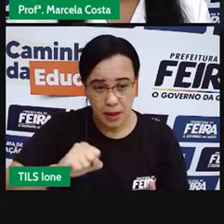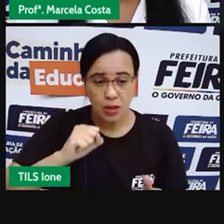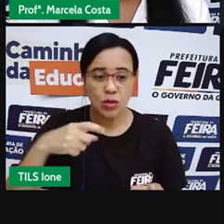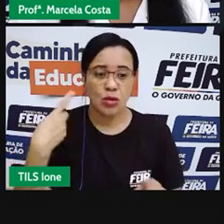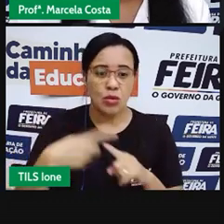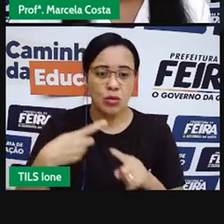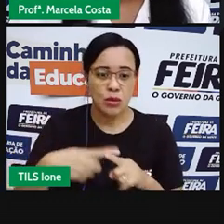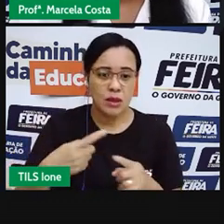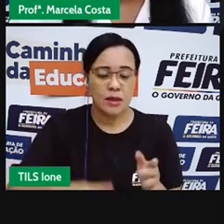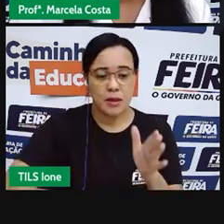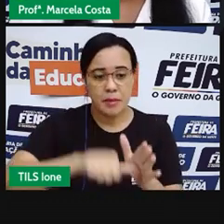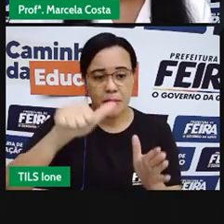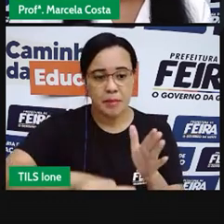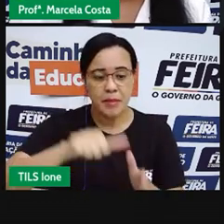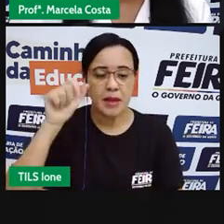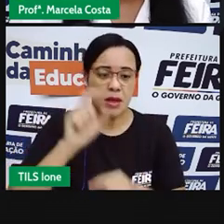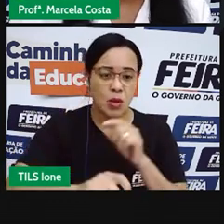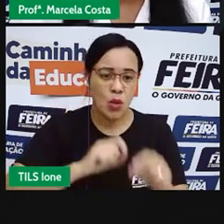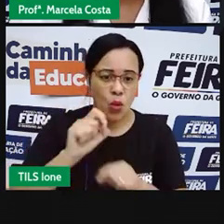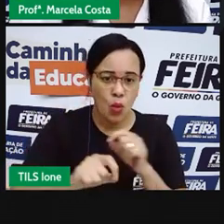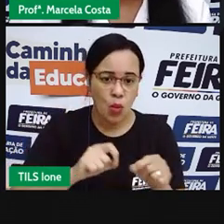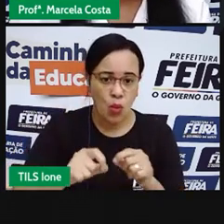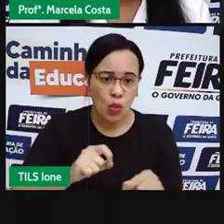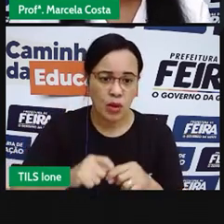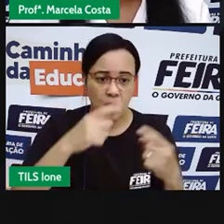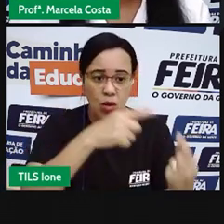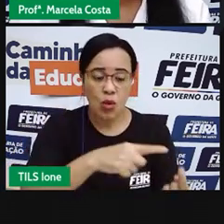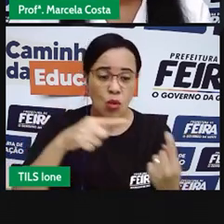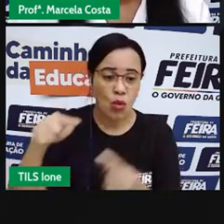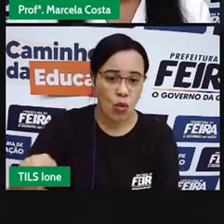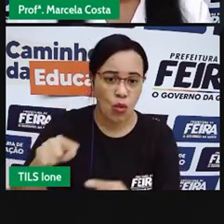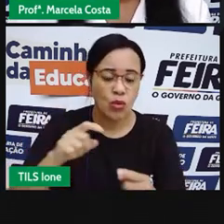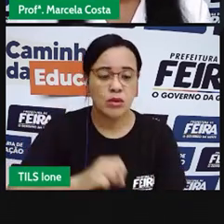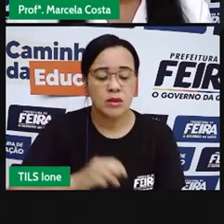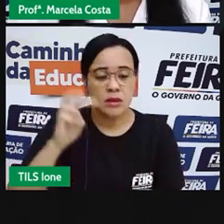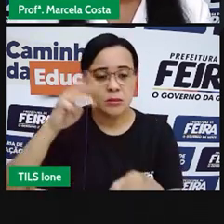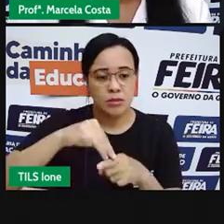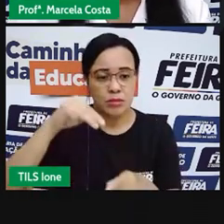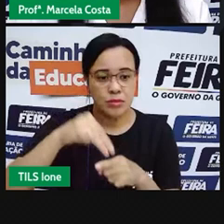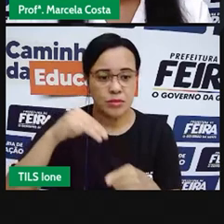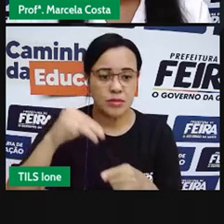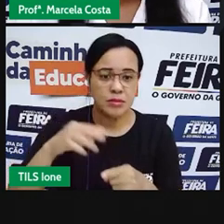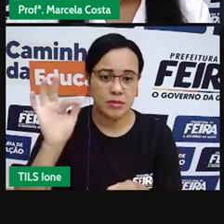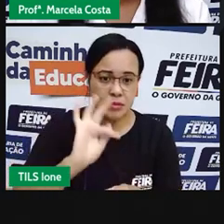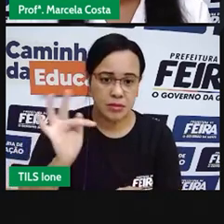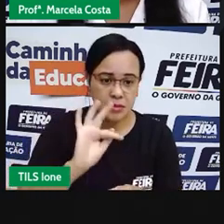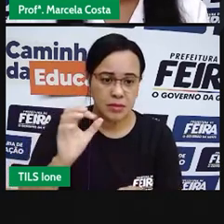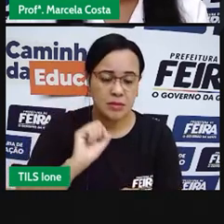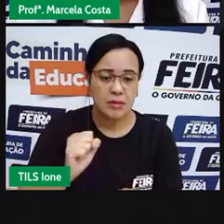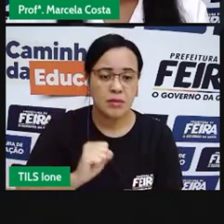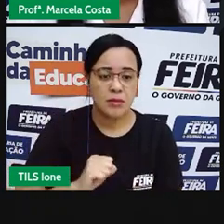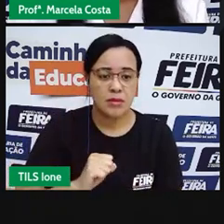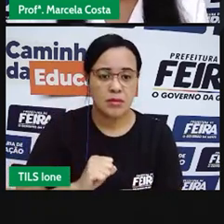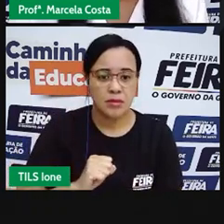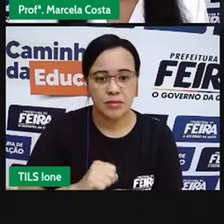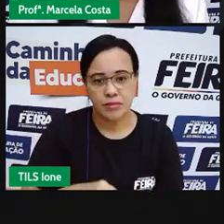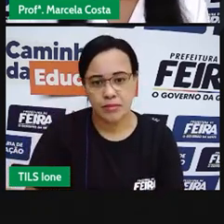as primeiras iniciativas de se combater esse abuso no município datam de